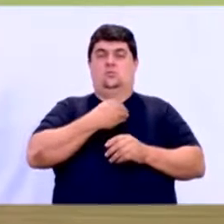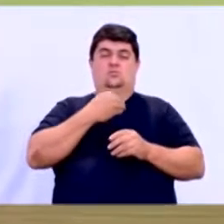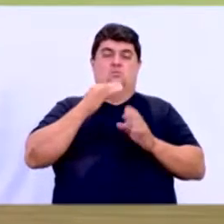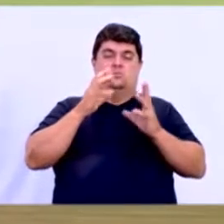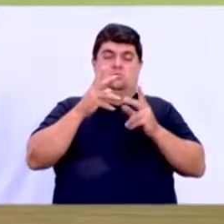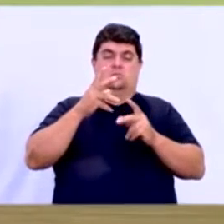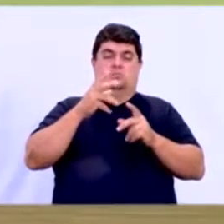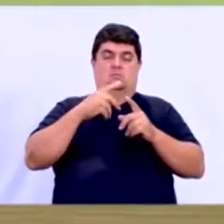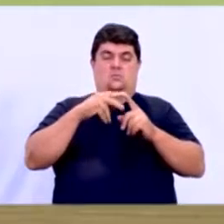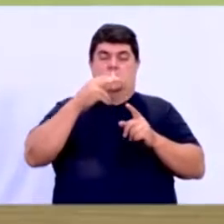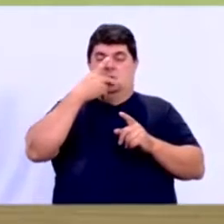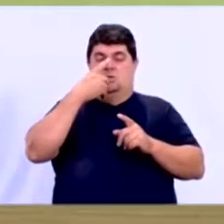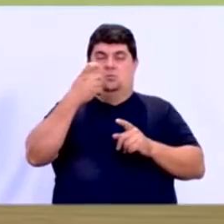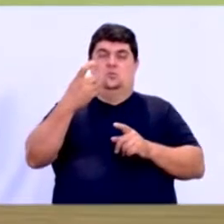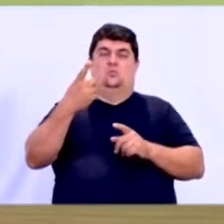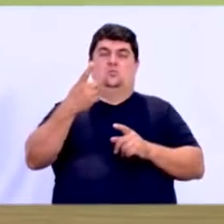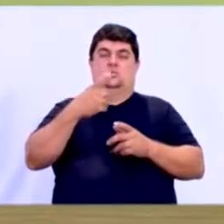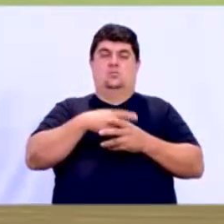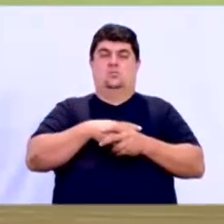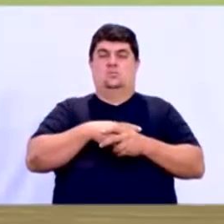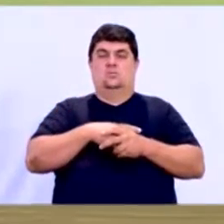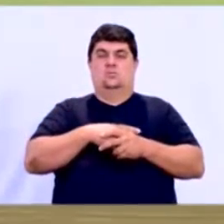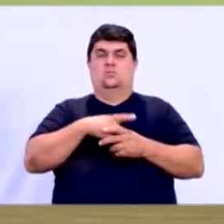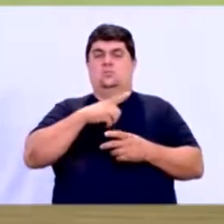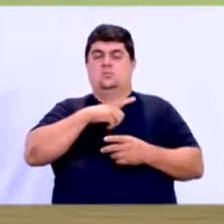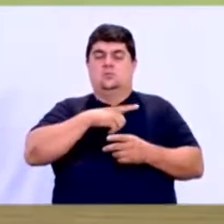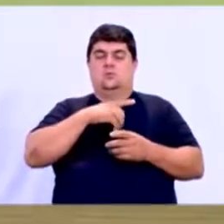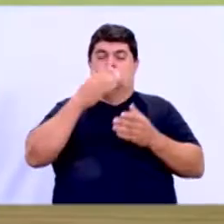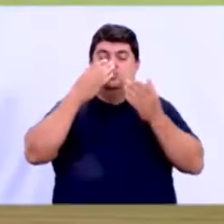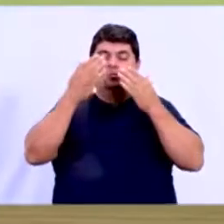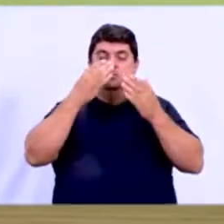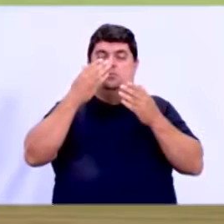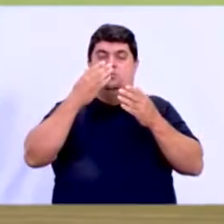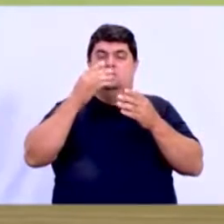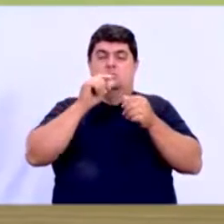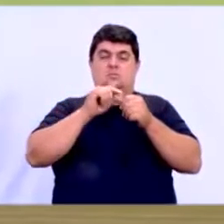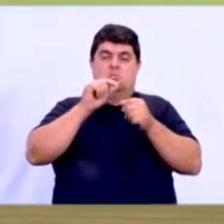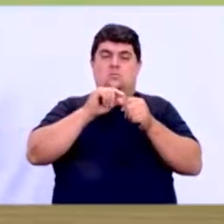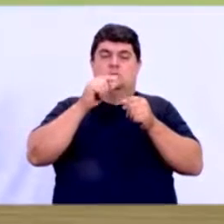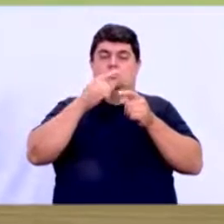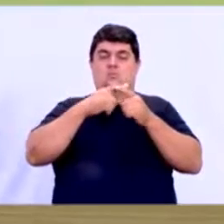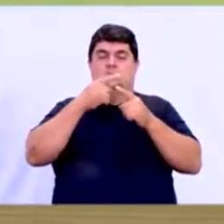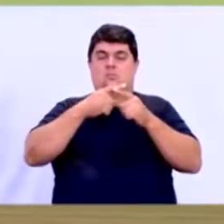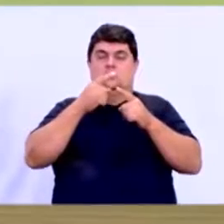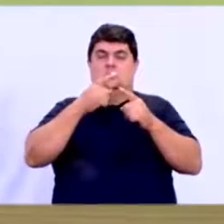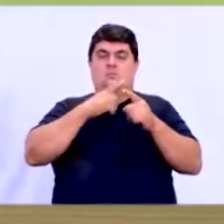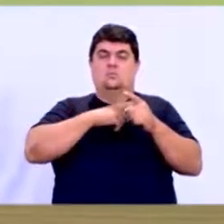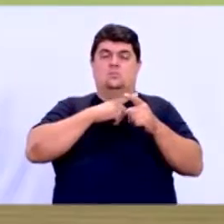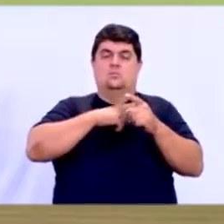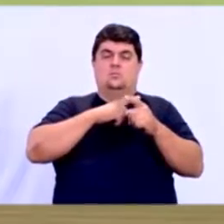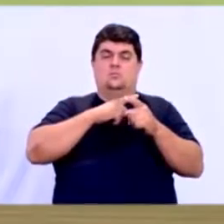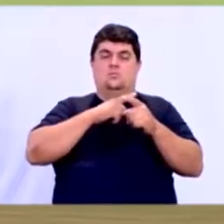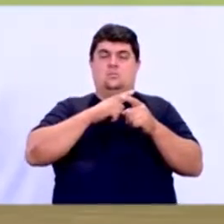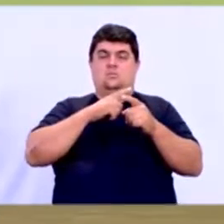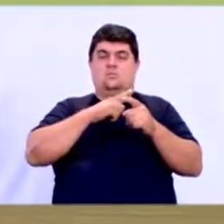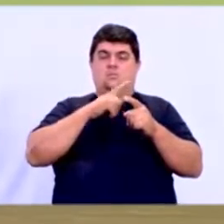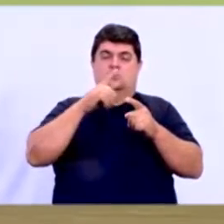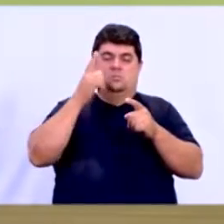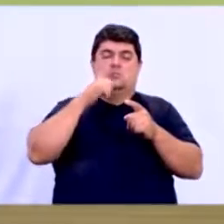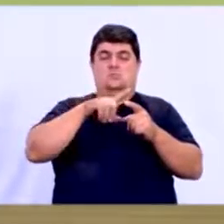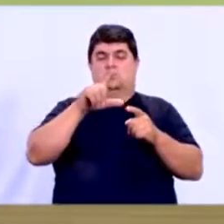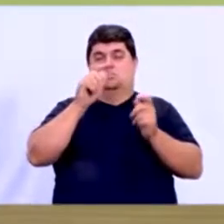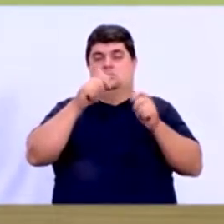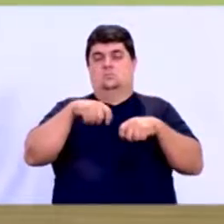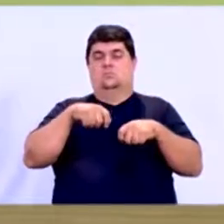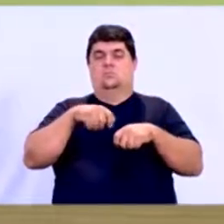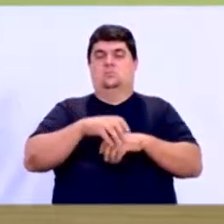uma oportunidade. Então é uma análise assim interessante de a gente fazer, ver as ameaças, tentar transformar isso em oportunidade. E dá certo, né, professora? É